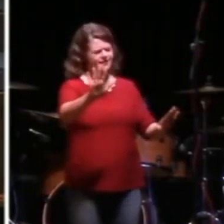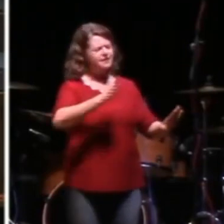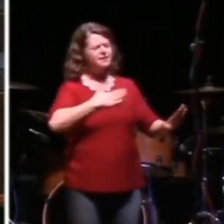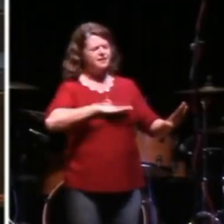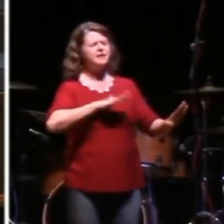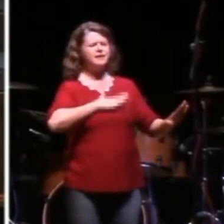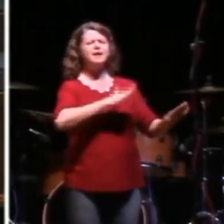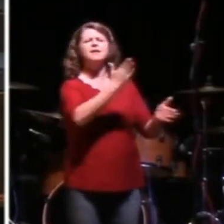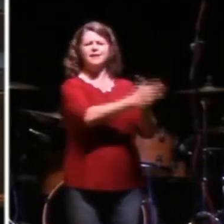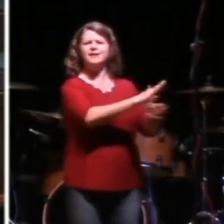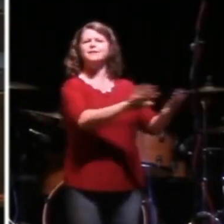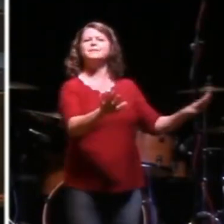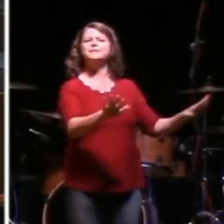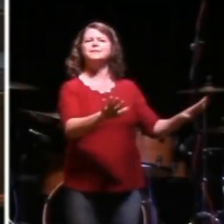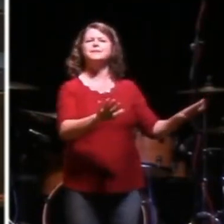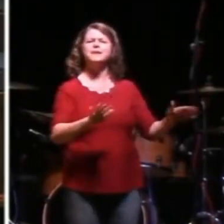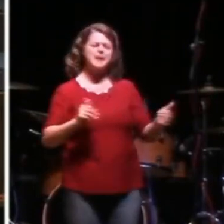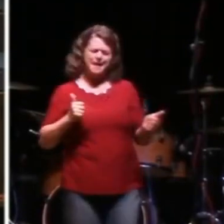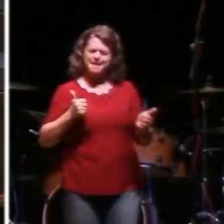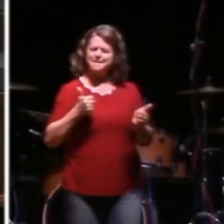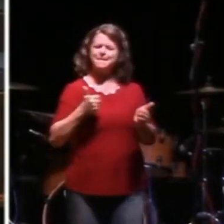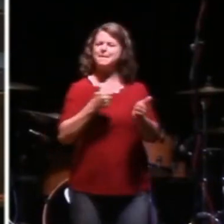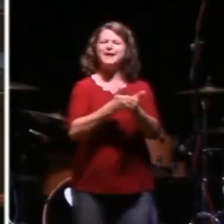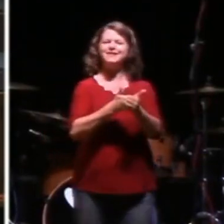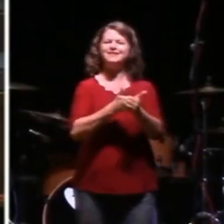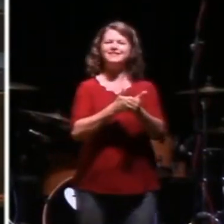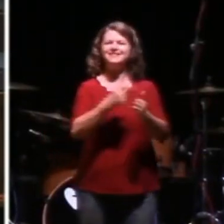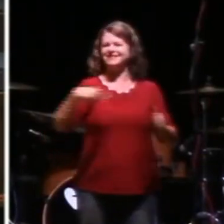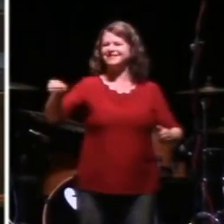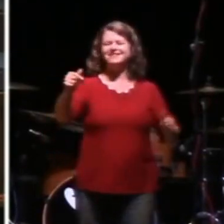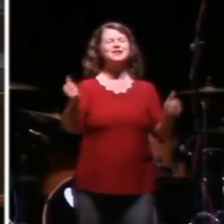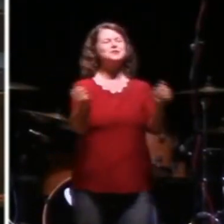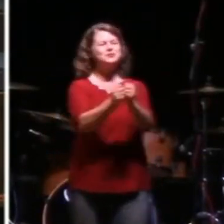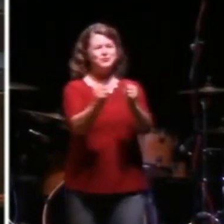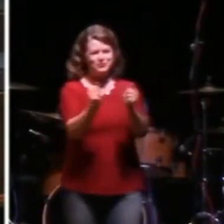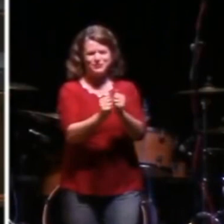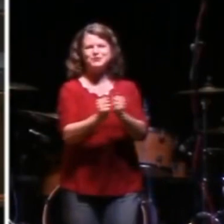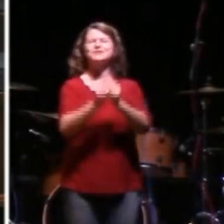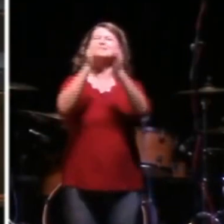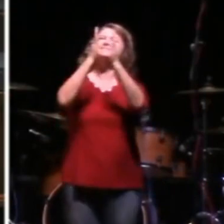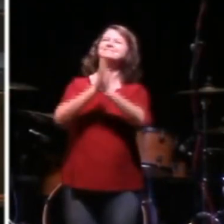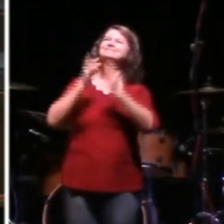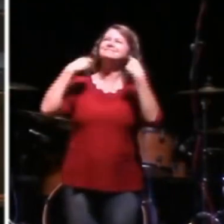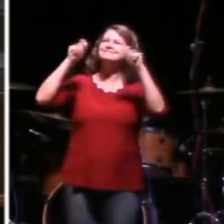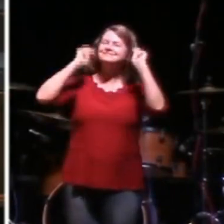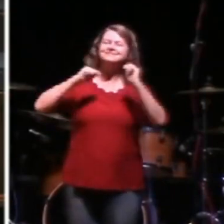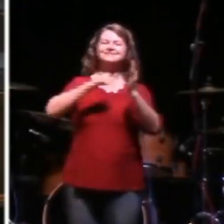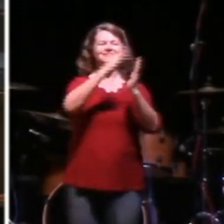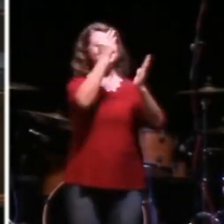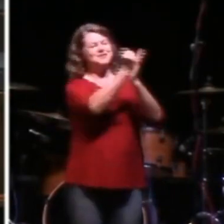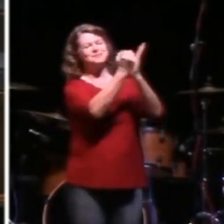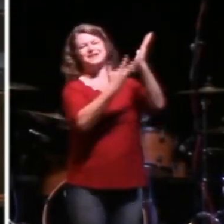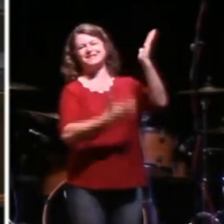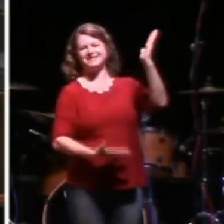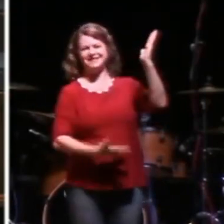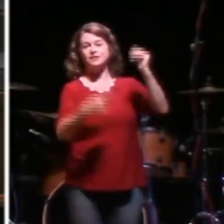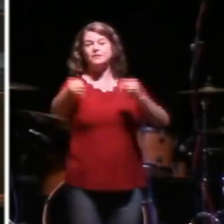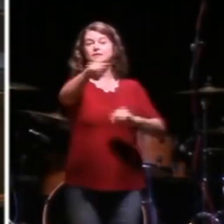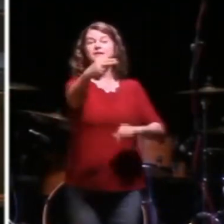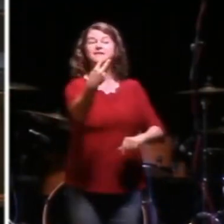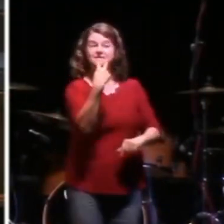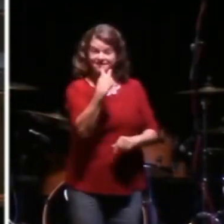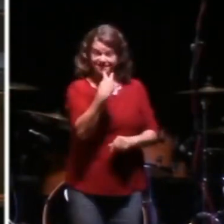adorando ao cordeiro da páscoa e você que nos assiste você que tem acompanhado